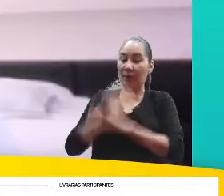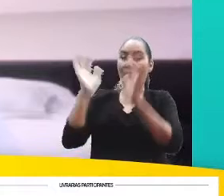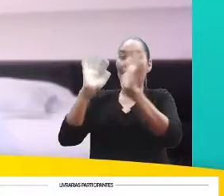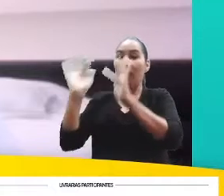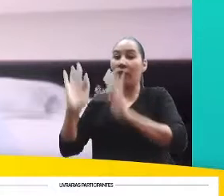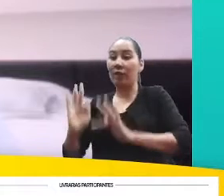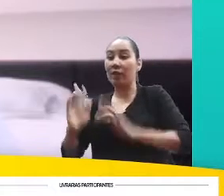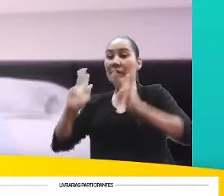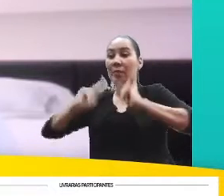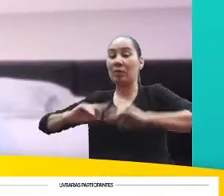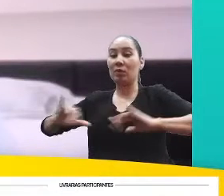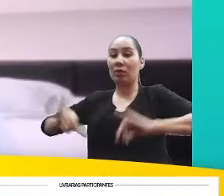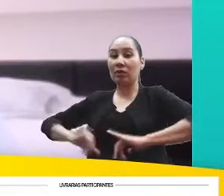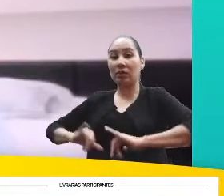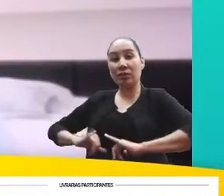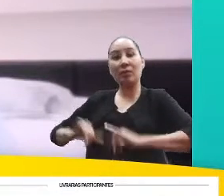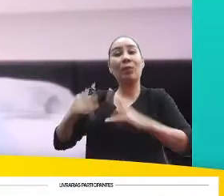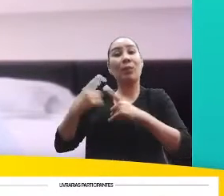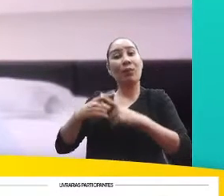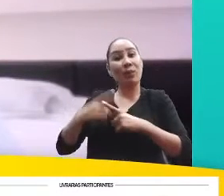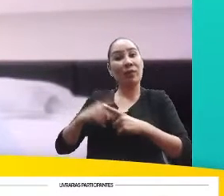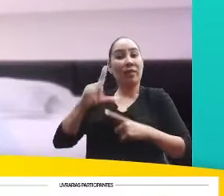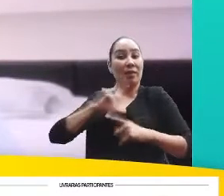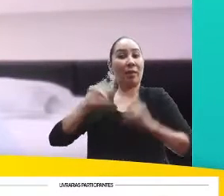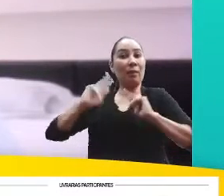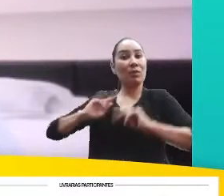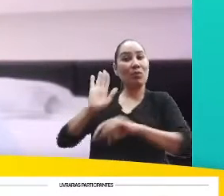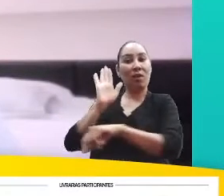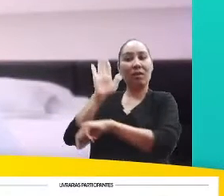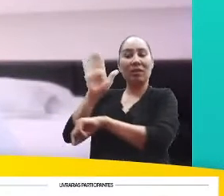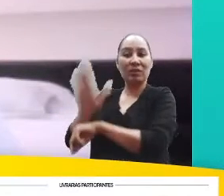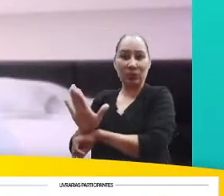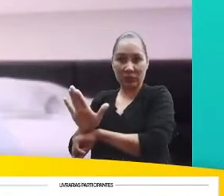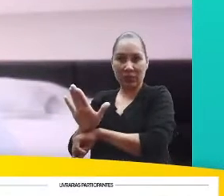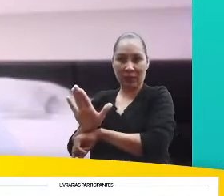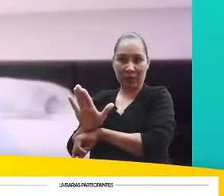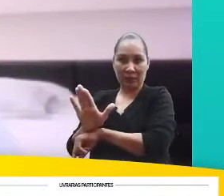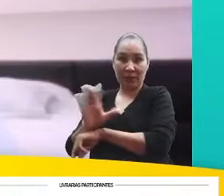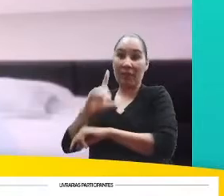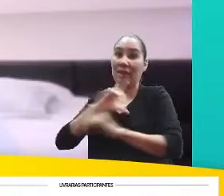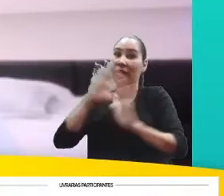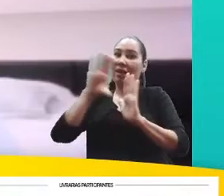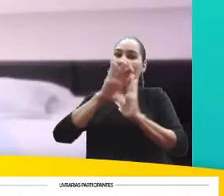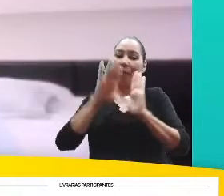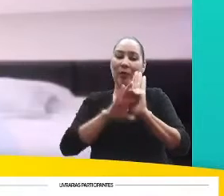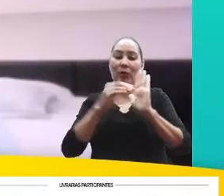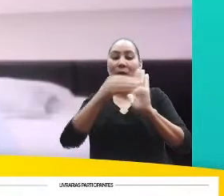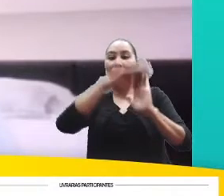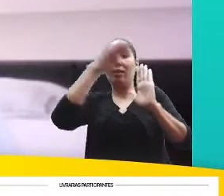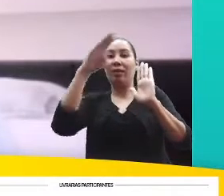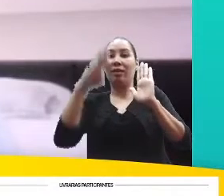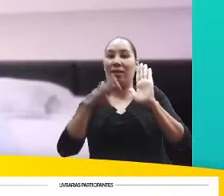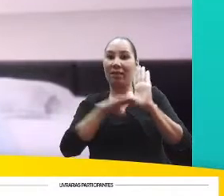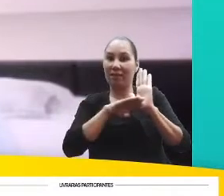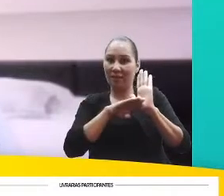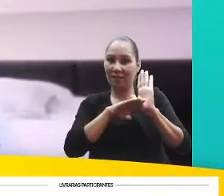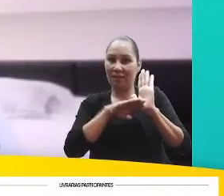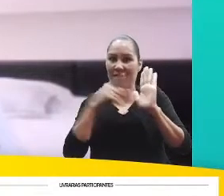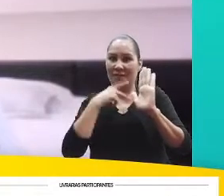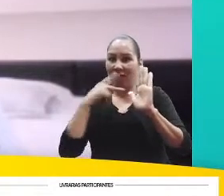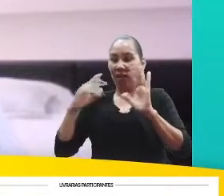os aflitos, porque serão consolados. Kardec vai desenvolver isso no capítulo 5 do Evangelho segundo o Espiritismo, mas,